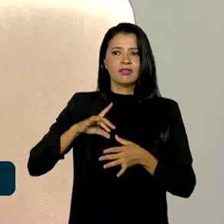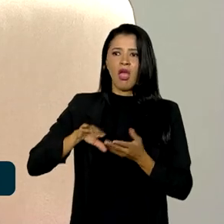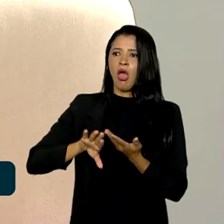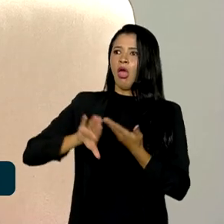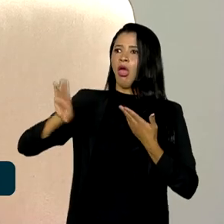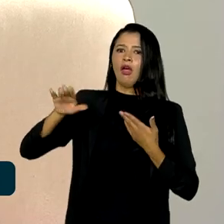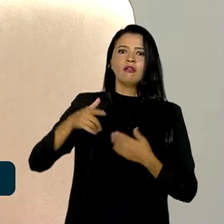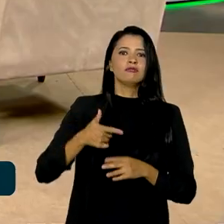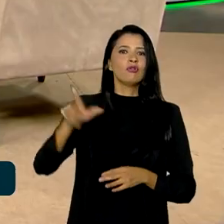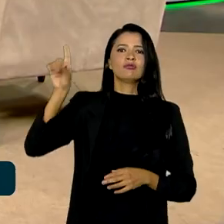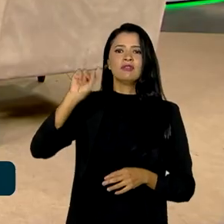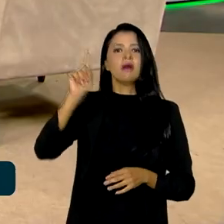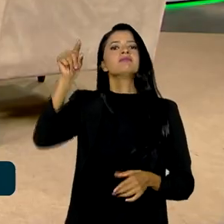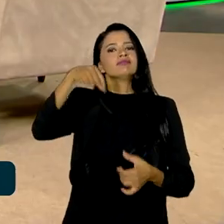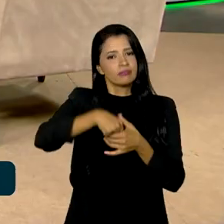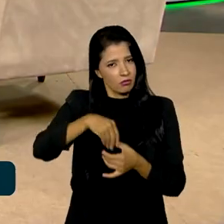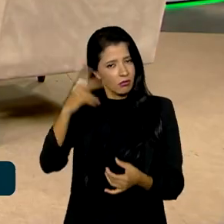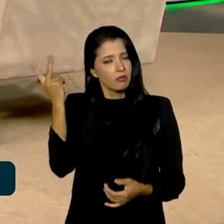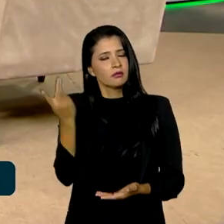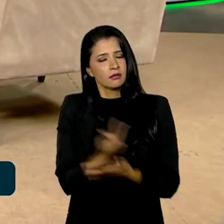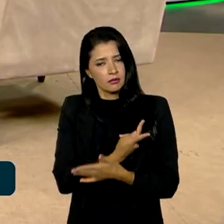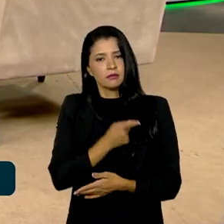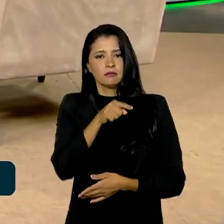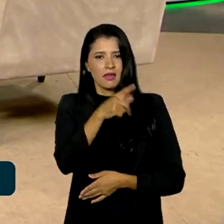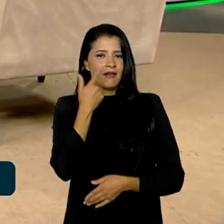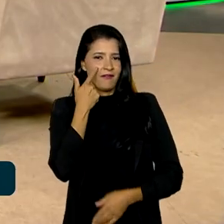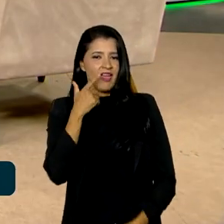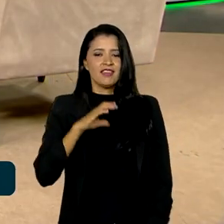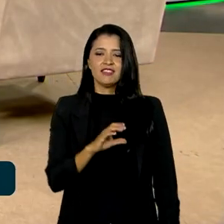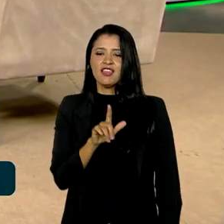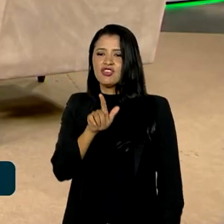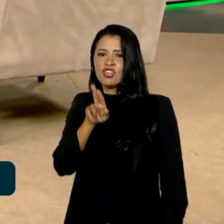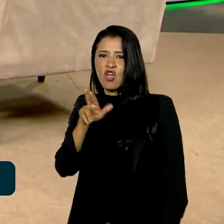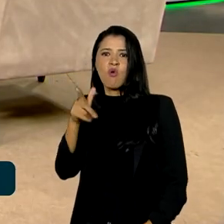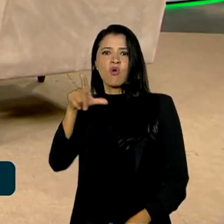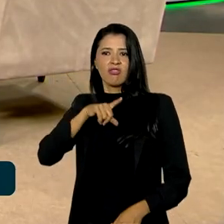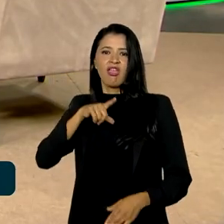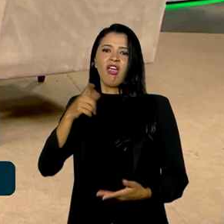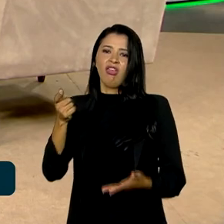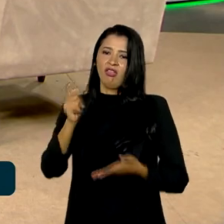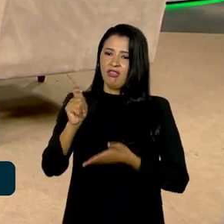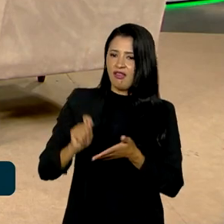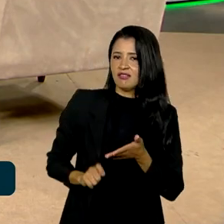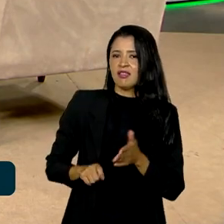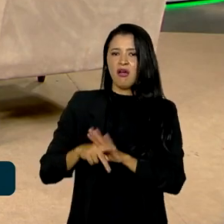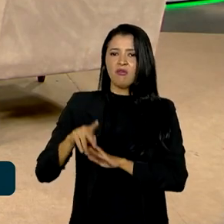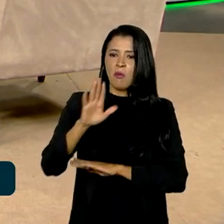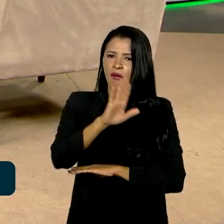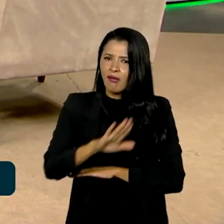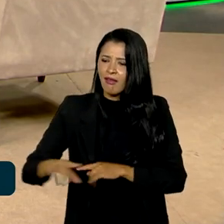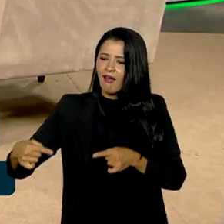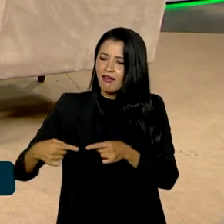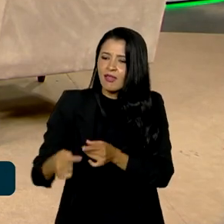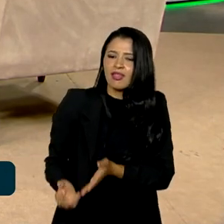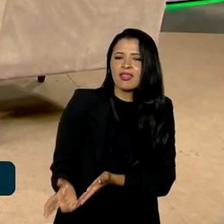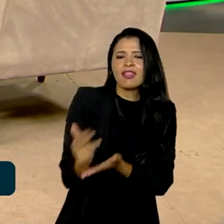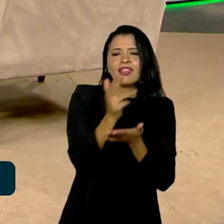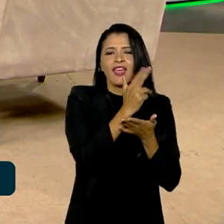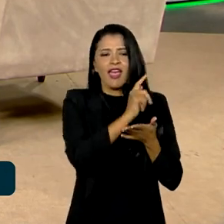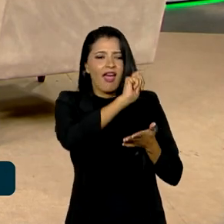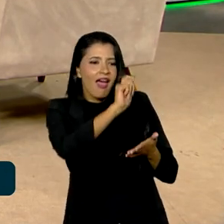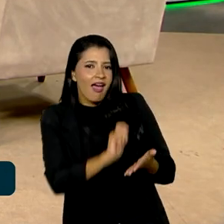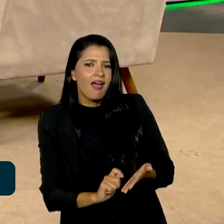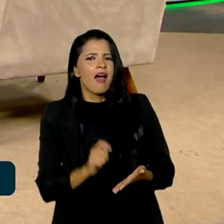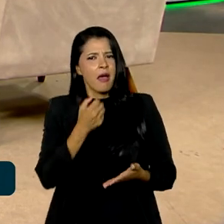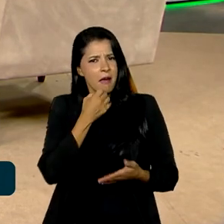Eu vejo que a CGU tem iniciativas, inclusive, lá com as crianças, né? Tem concurso de redação, de desenho. É importante, desde cedo,